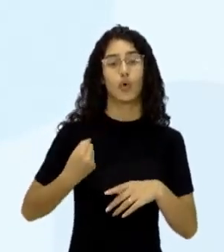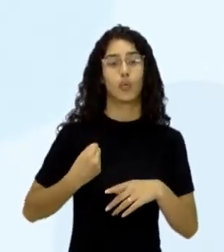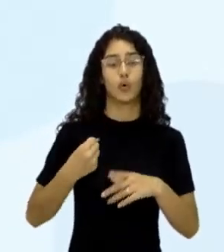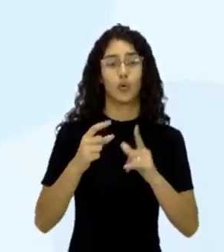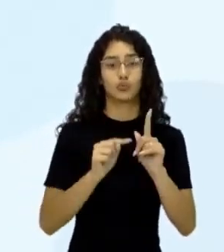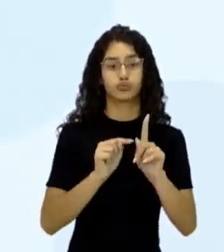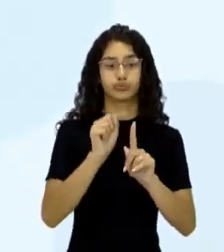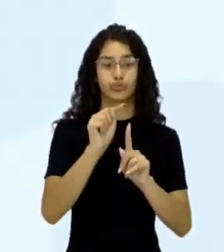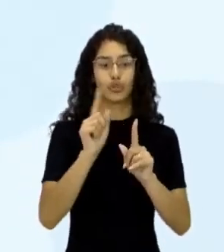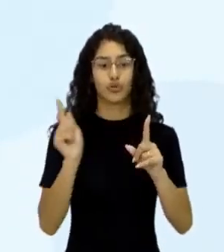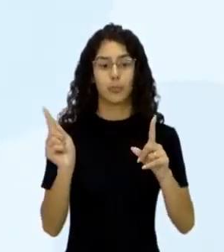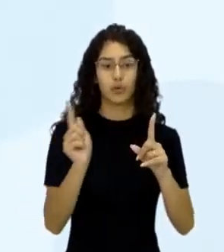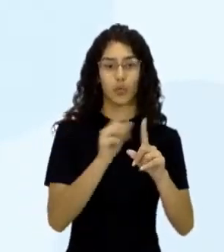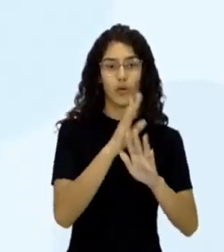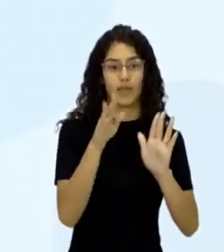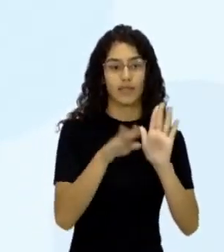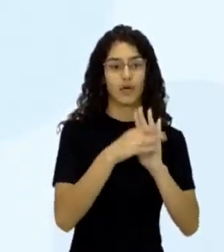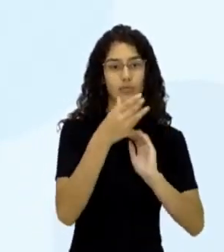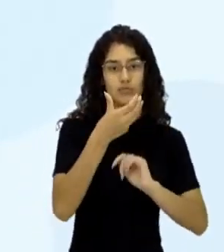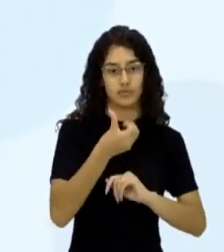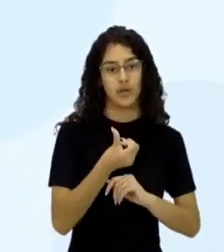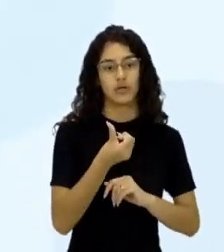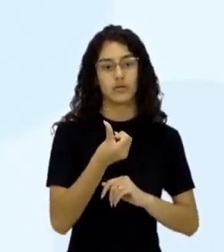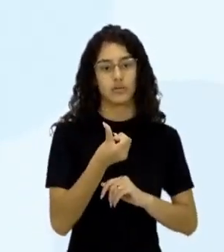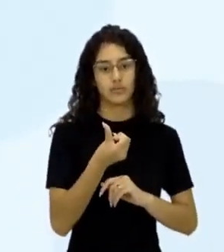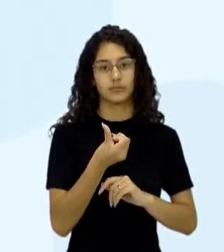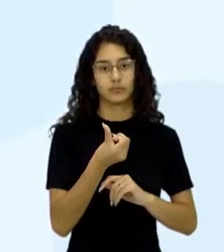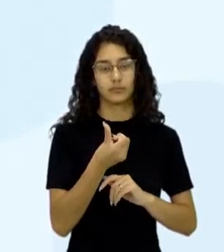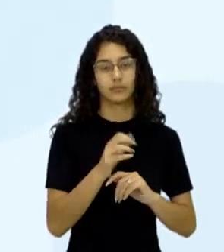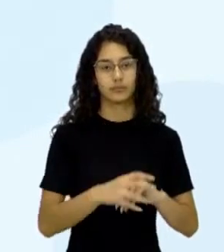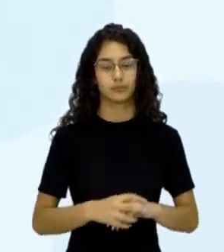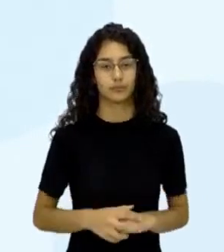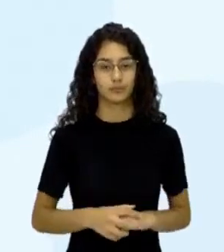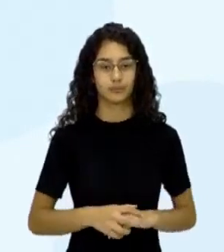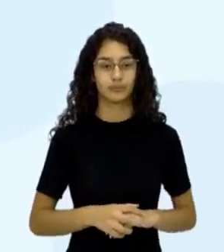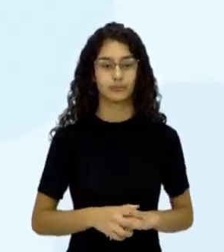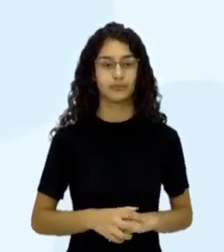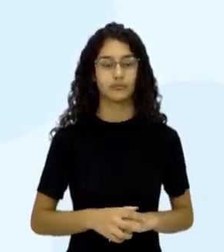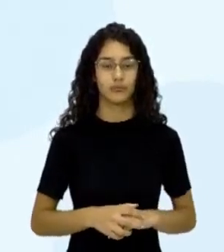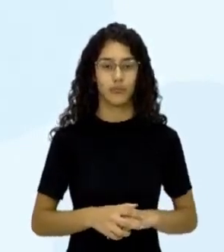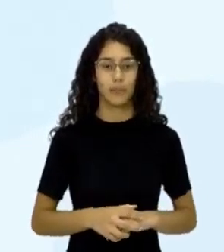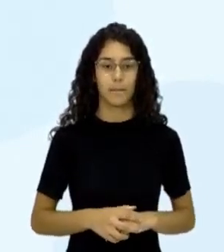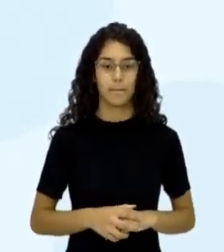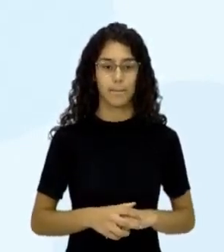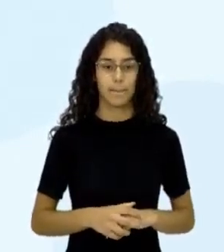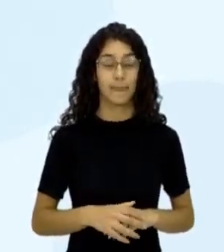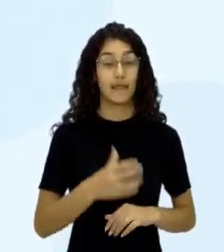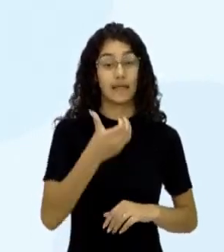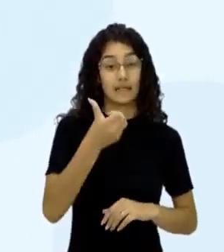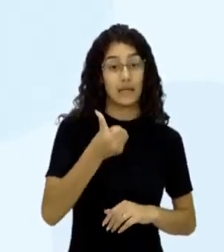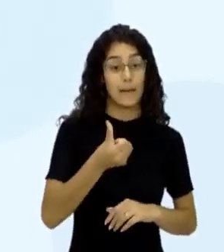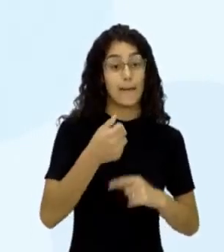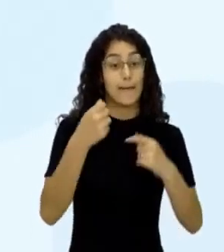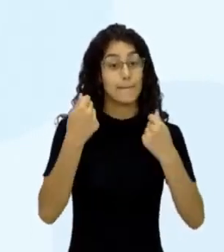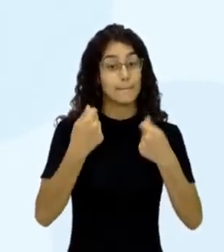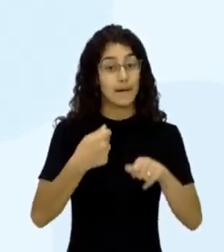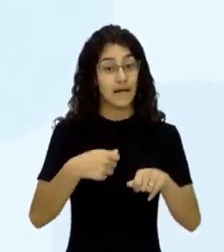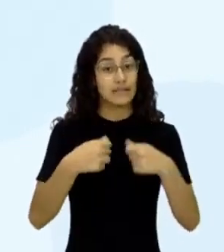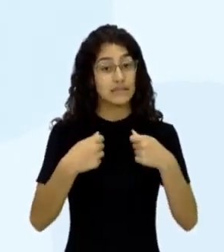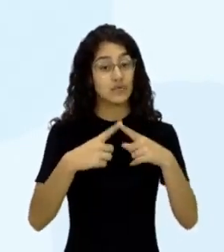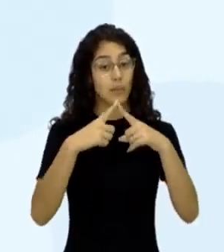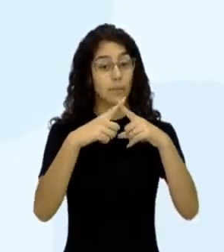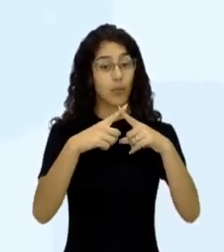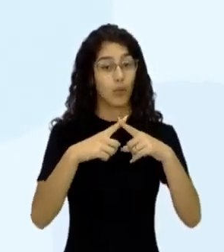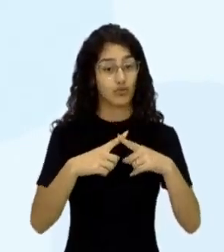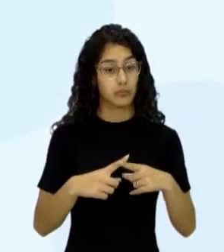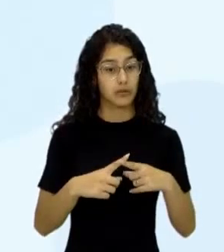até o 6, ó. Então, eu reduzi o número até 6. Para compensar, eu tenho que multiplicar este